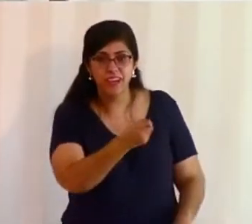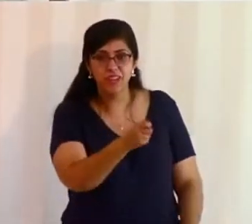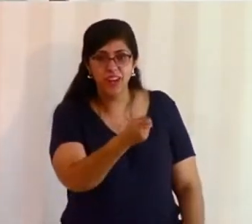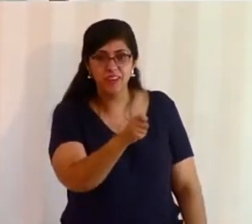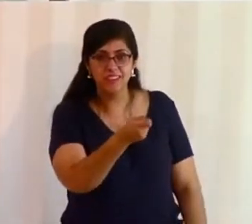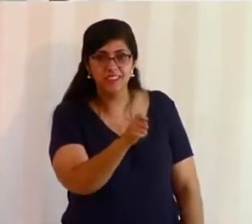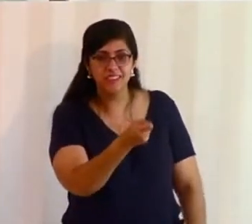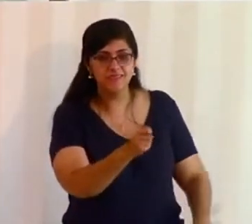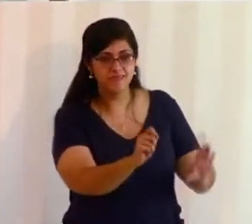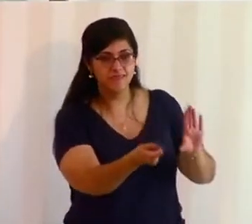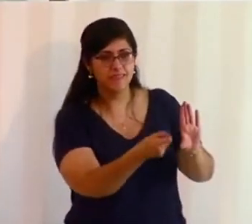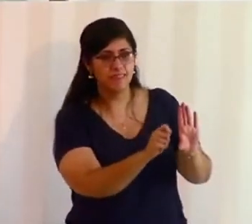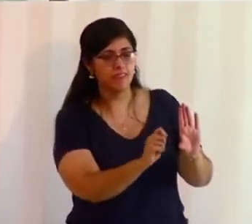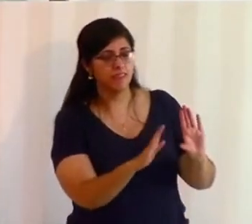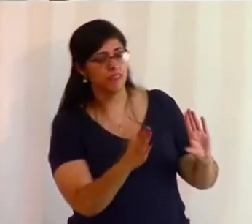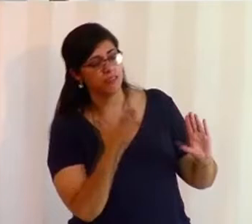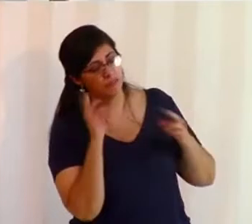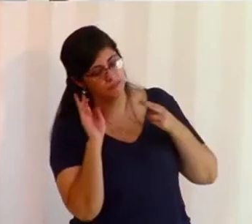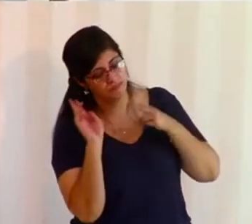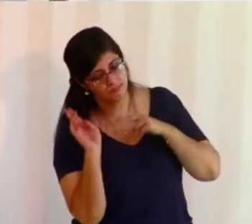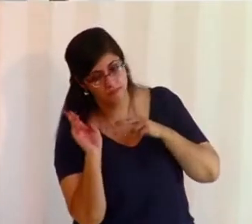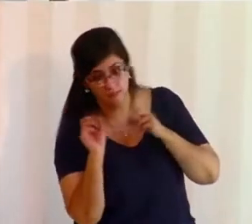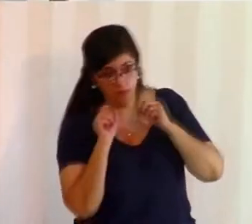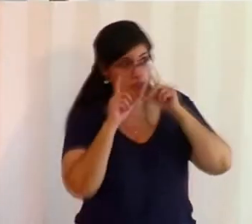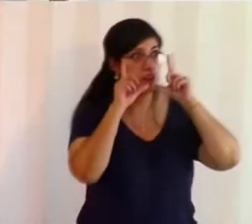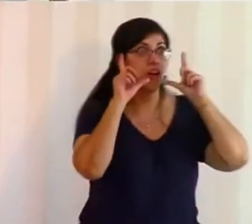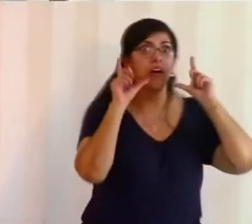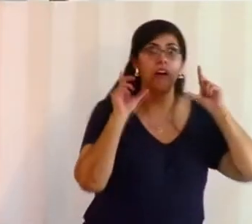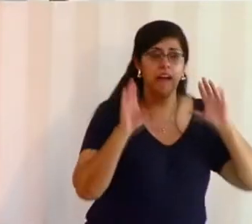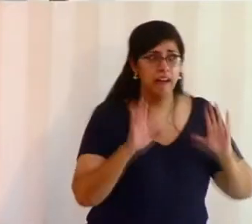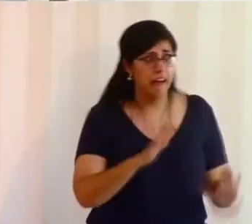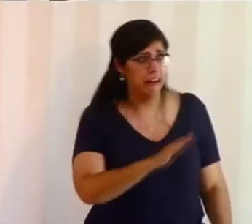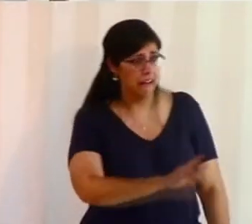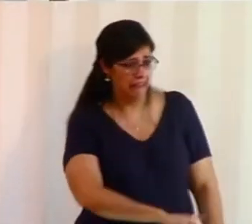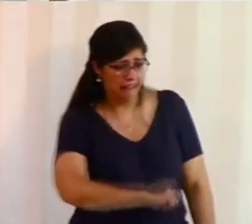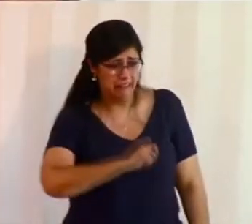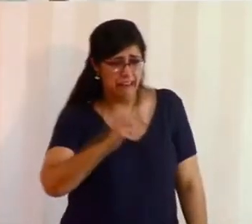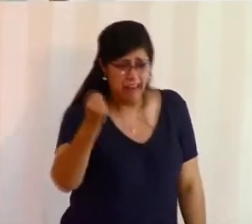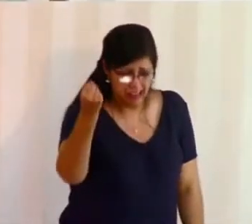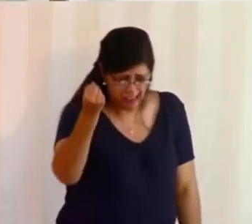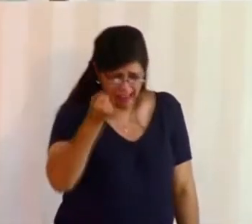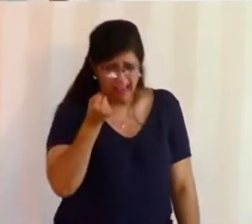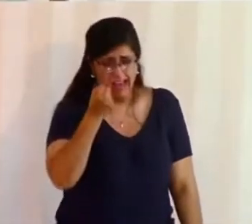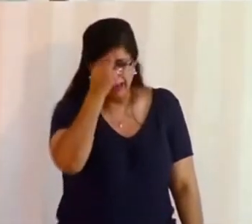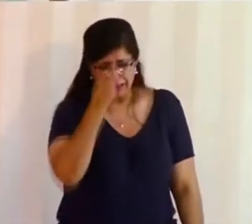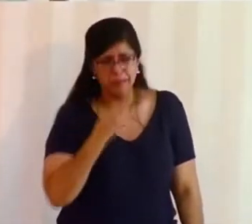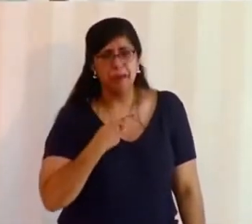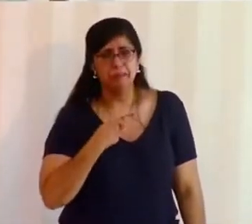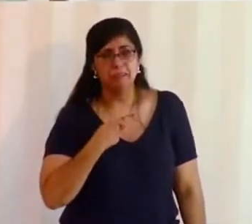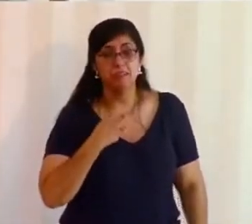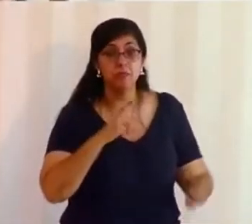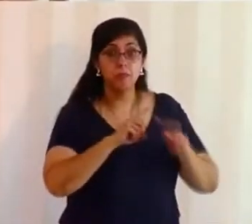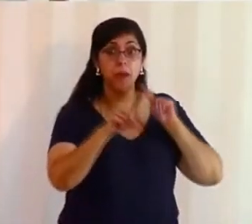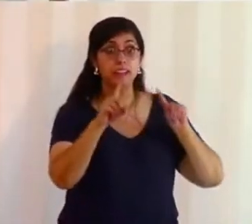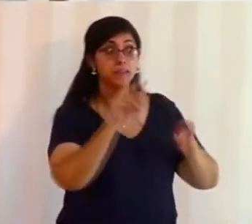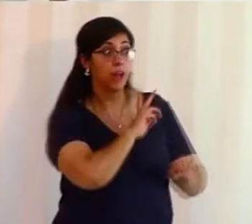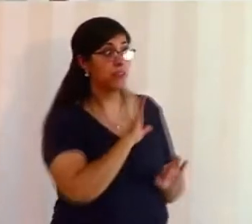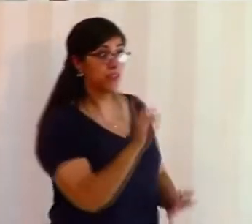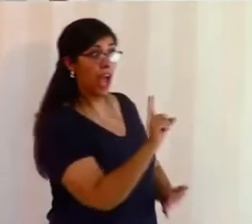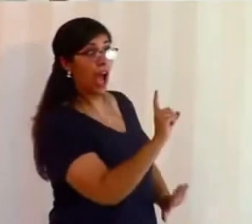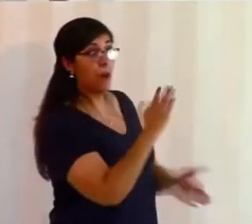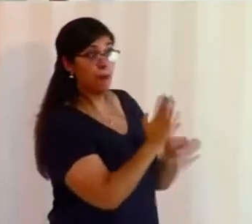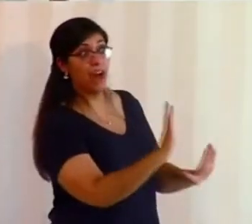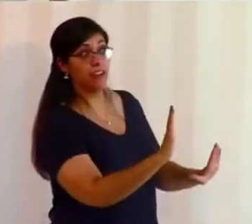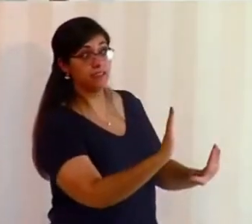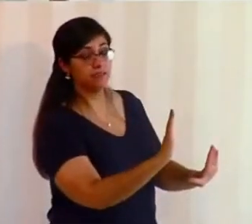texto diz que ele acordou desesperado. Quando viu tudo aberto, ele puxou da espada e ele ia se suicidar, ele ia tirar a vida. Mas Paulo bradou: não faça isso, está todo